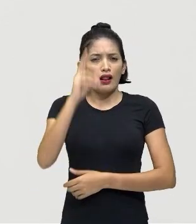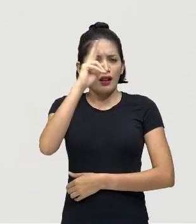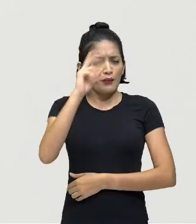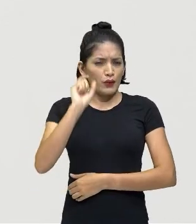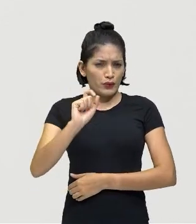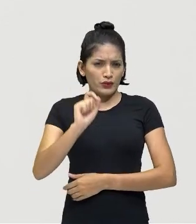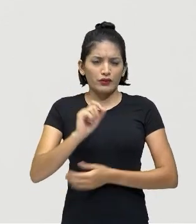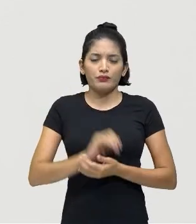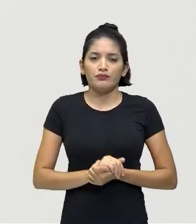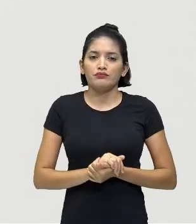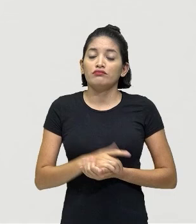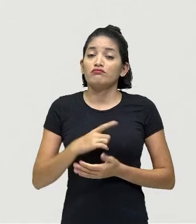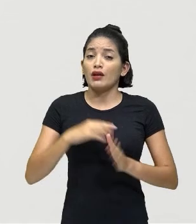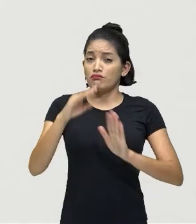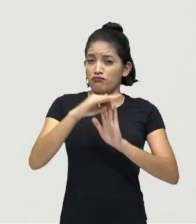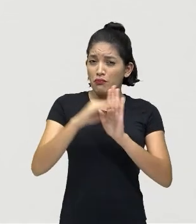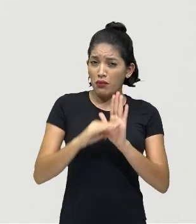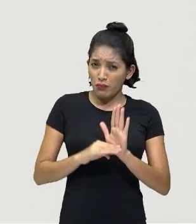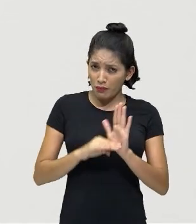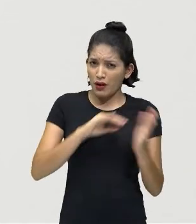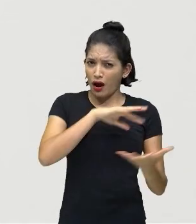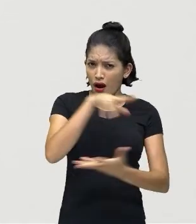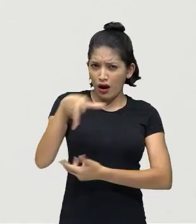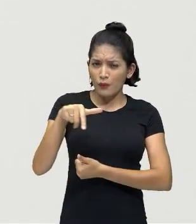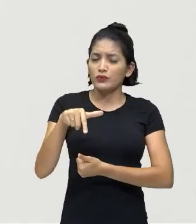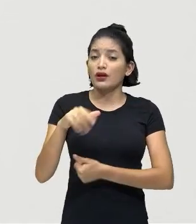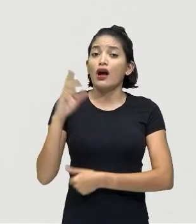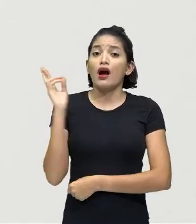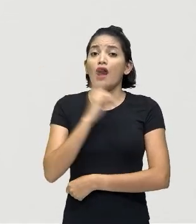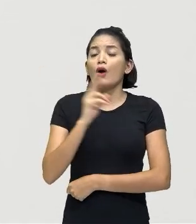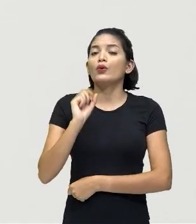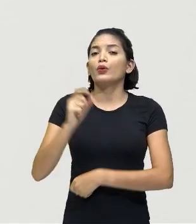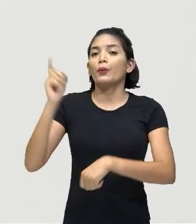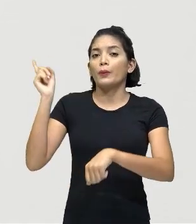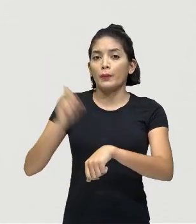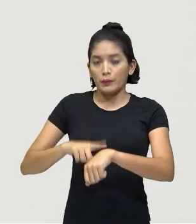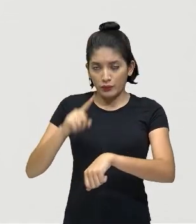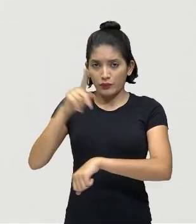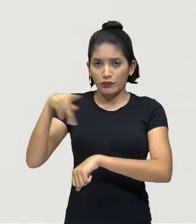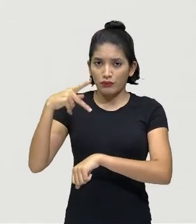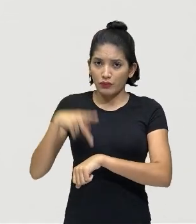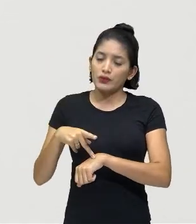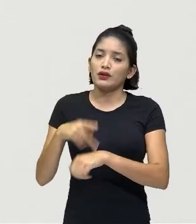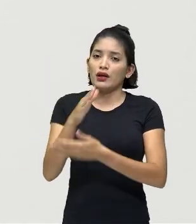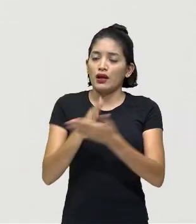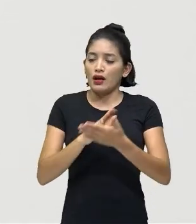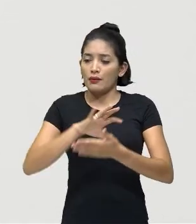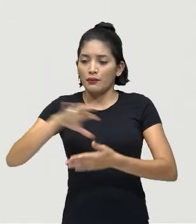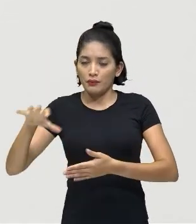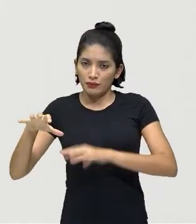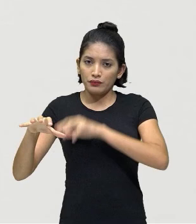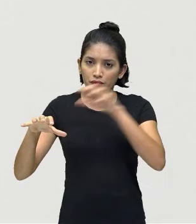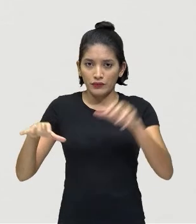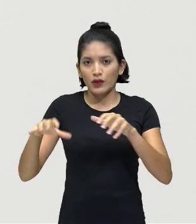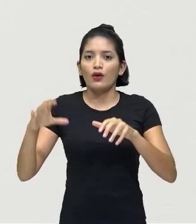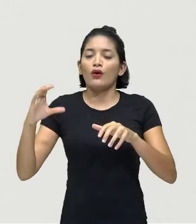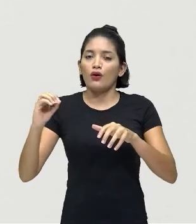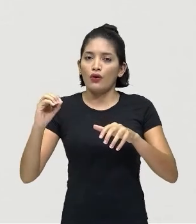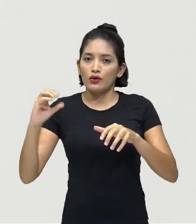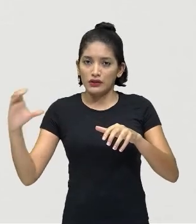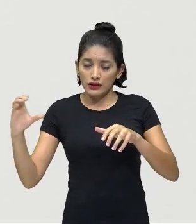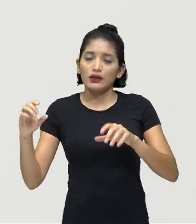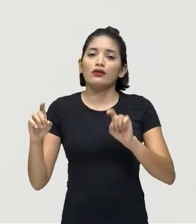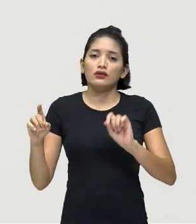lembrarem? Que eu tenho um panorama mundial. A Rússia ela é, naquele momento, um país metade ocidental, metade oriental. E